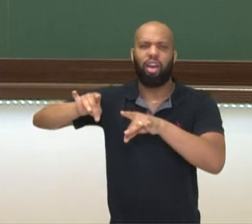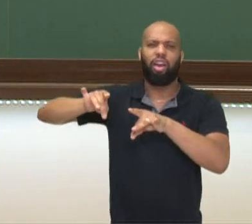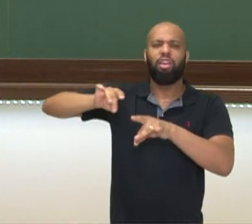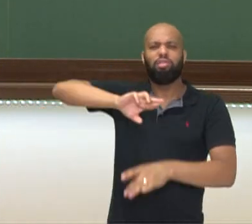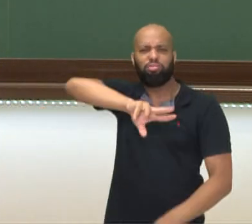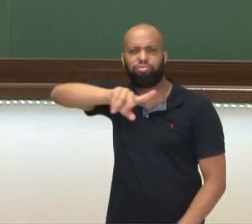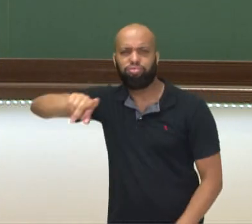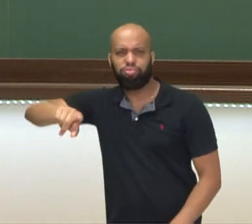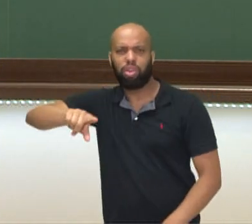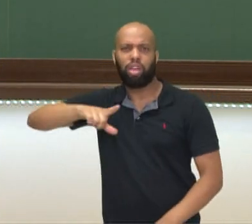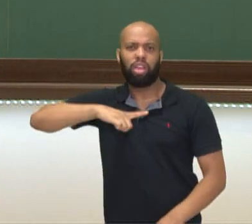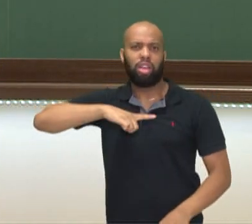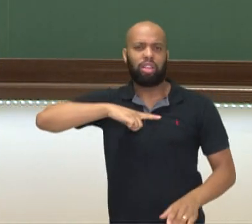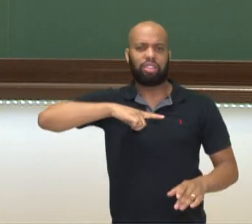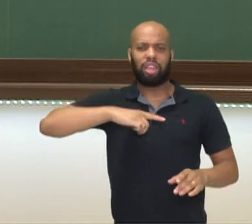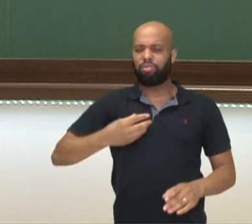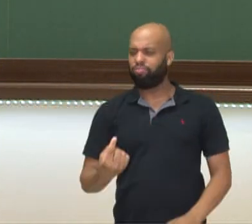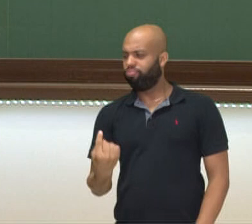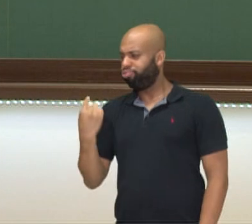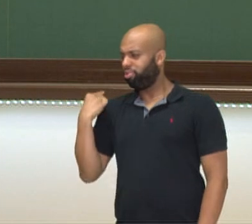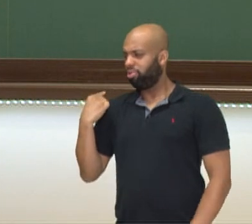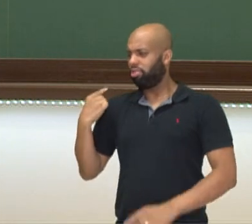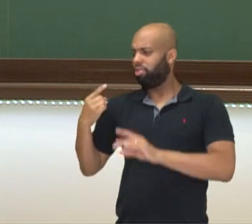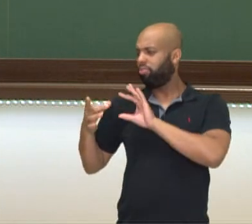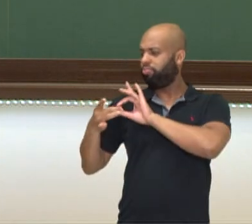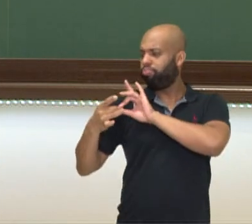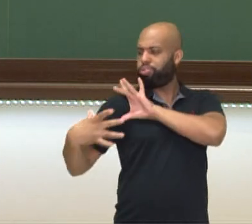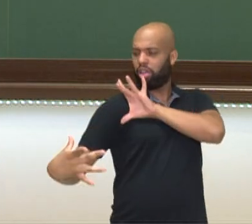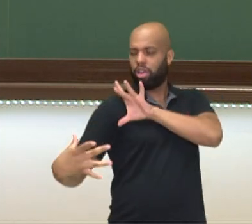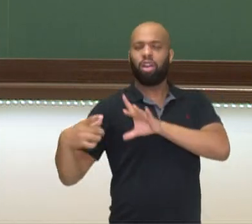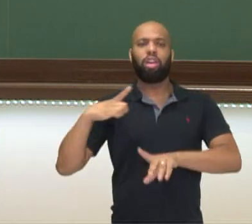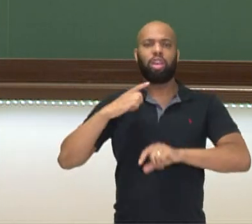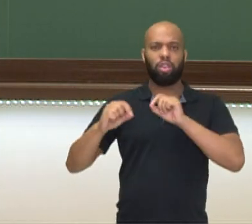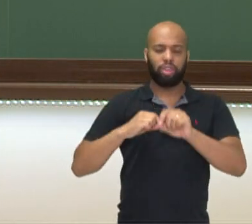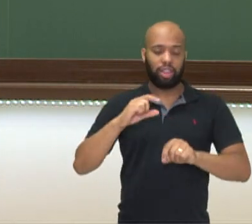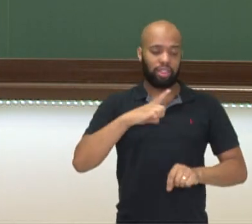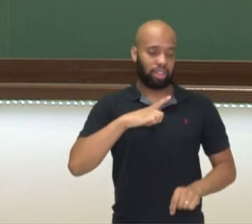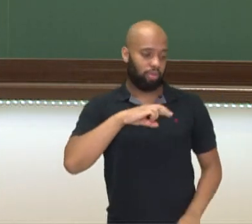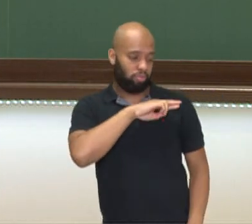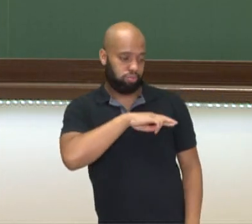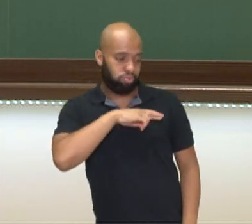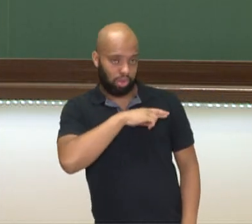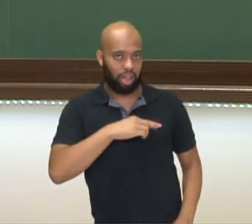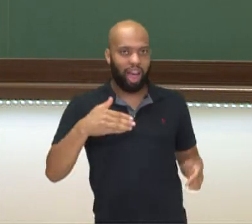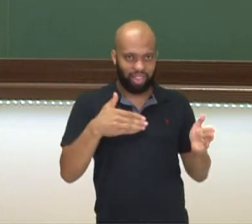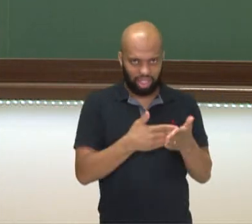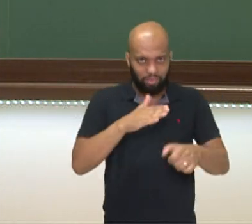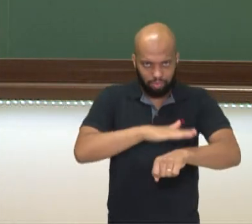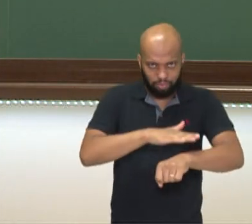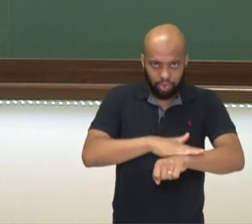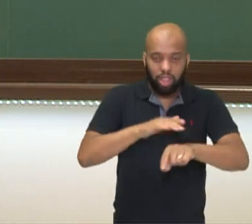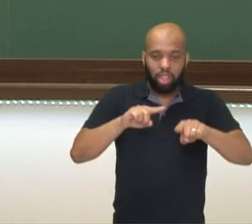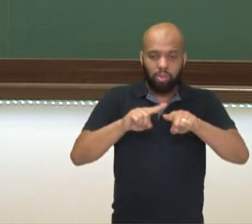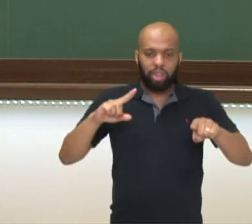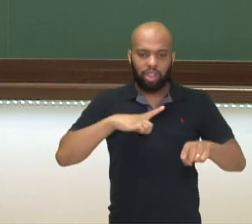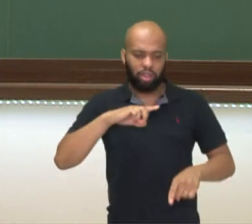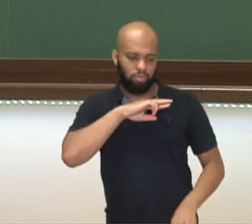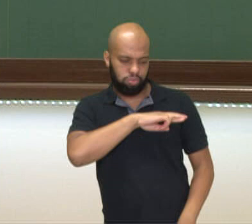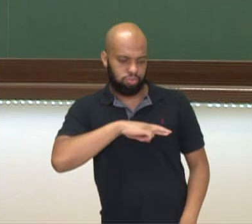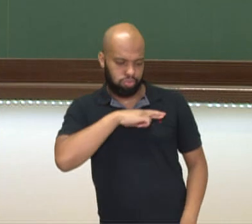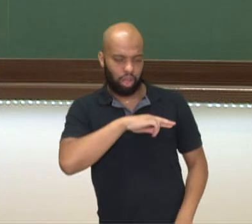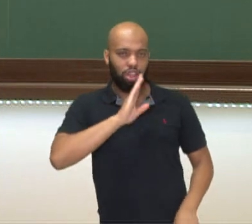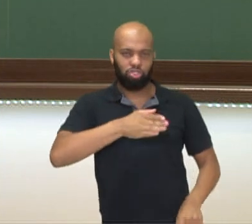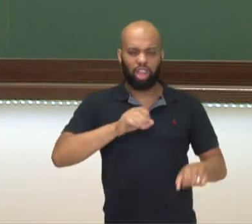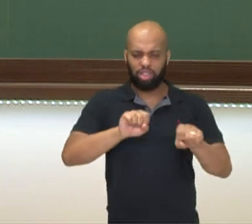romper com o passado. Então eles têm como parâmetro o romantismo. Mas o romantismo, até o mesmo romantismo que quebrou com algumas